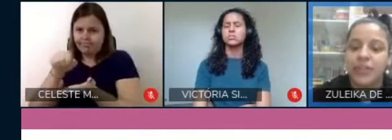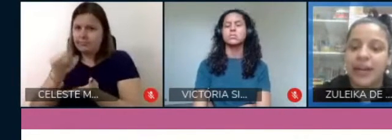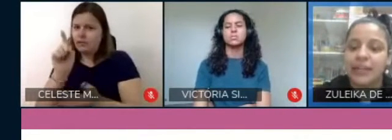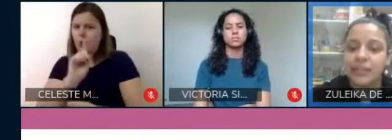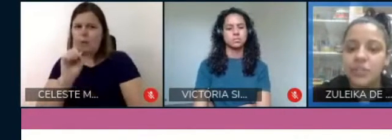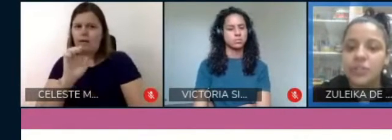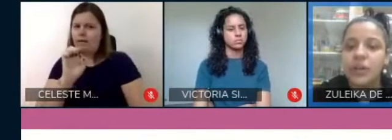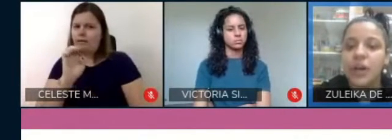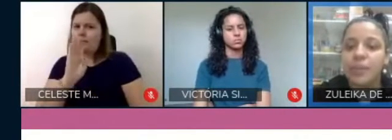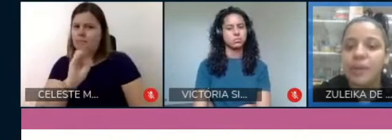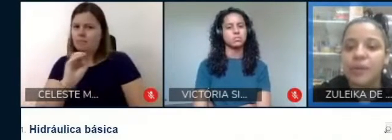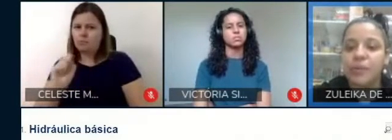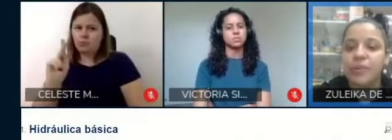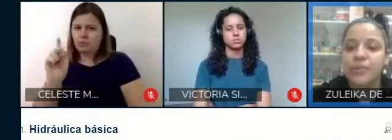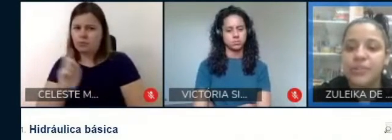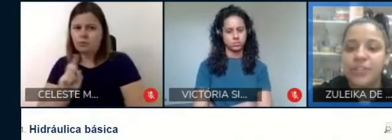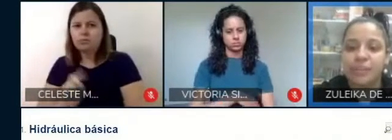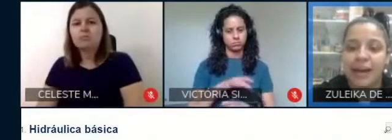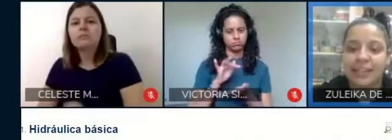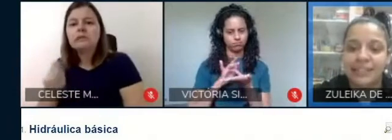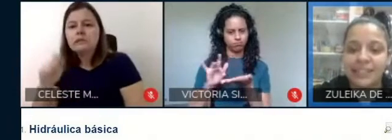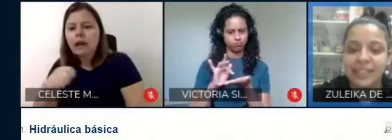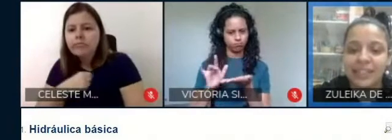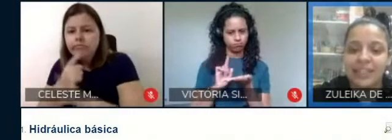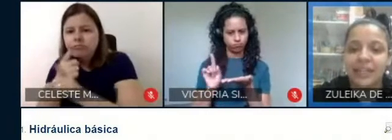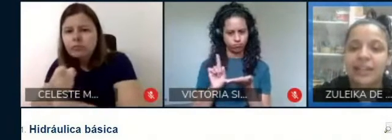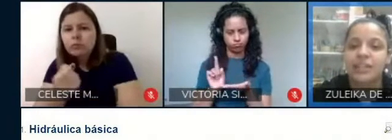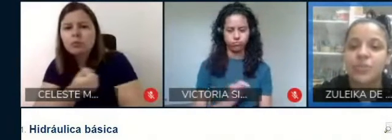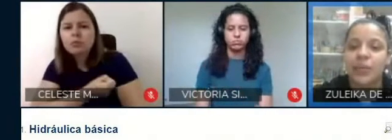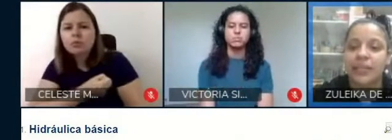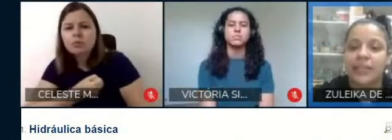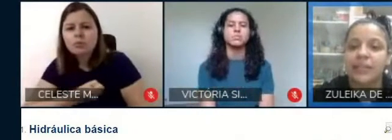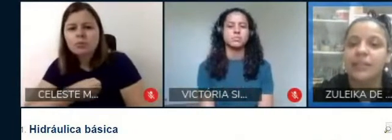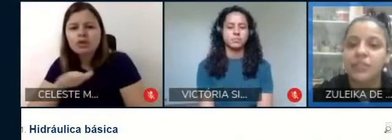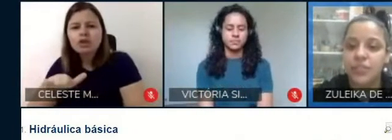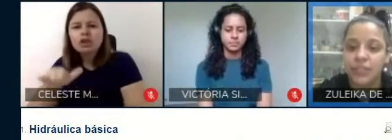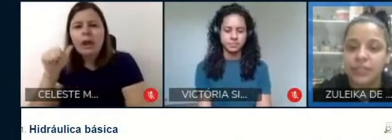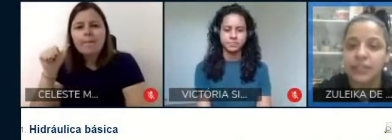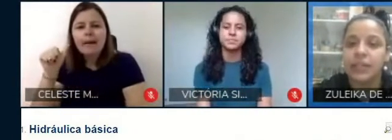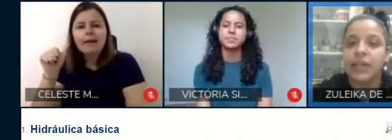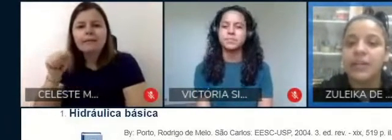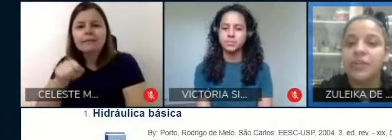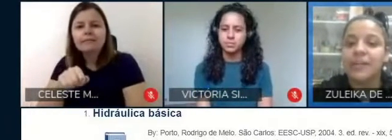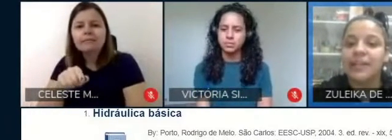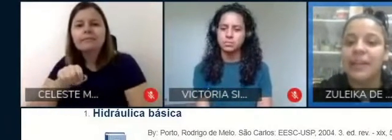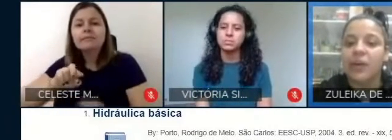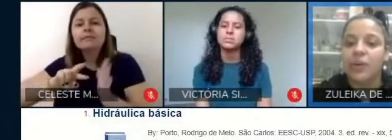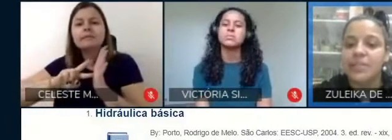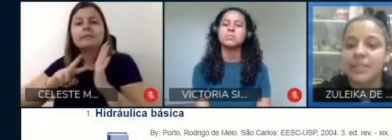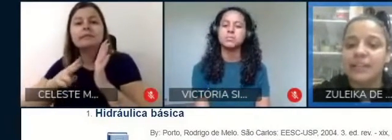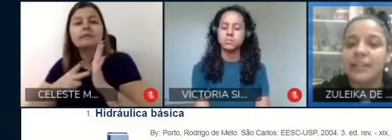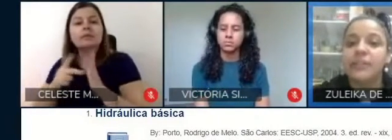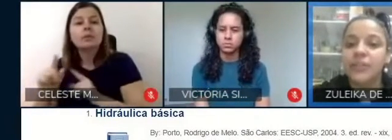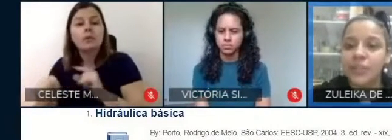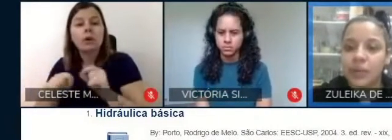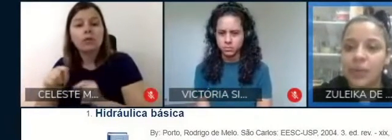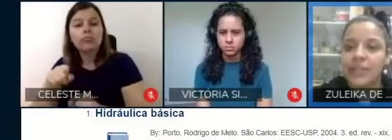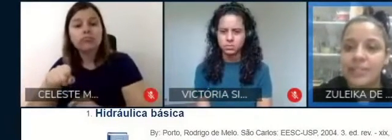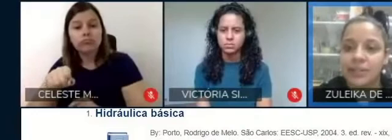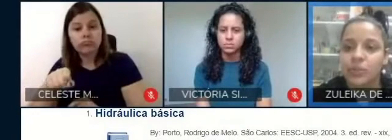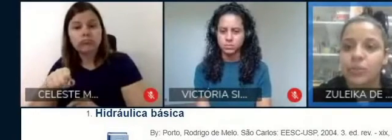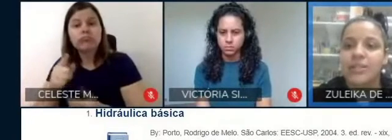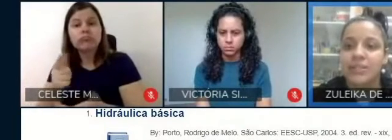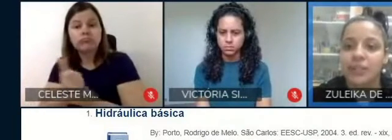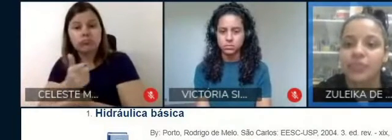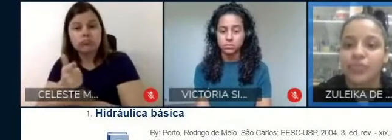posso identificar isso pelo número de chamada, né? Isso aqui indica que o material está dentro